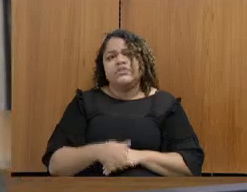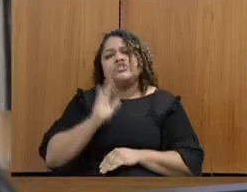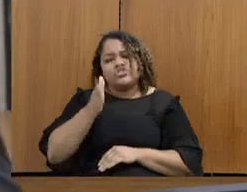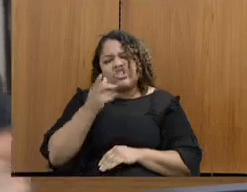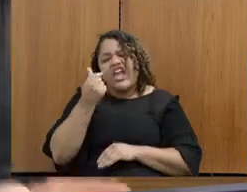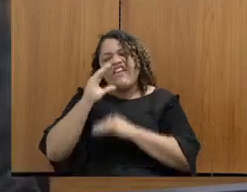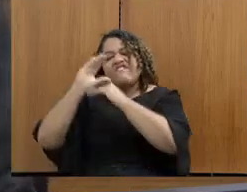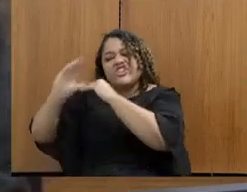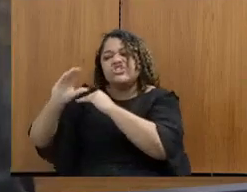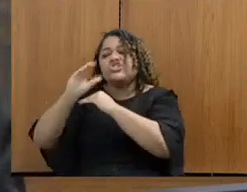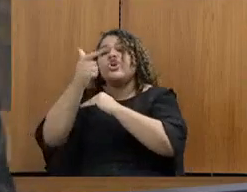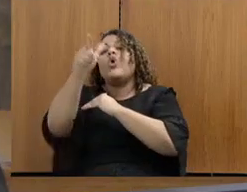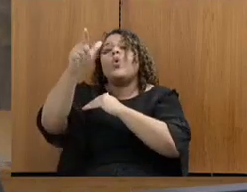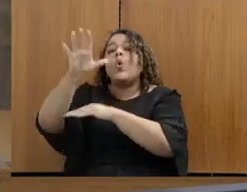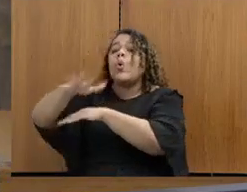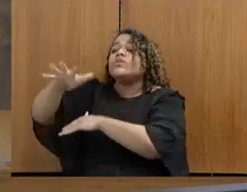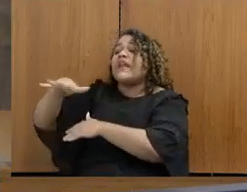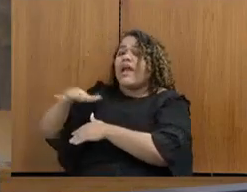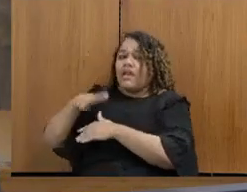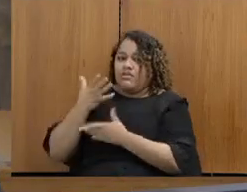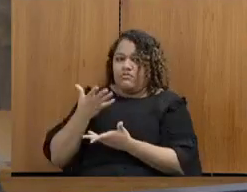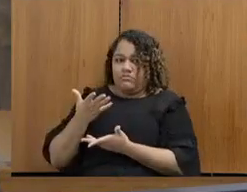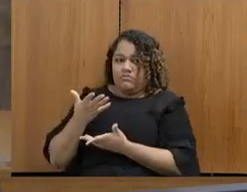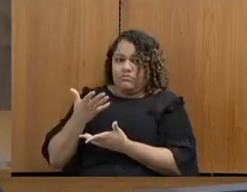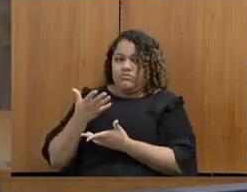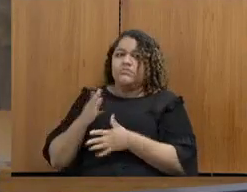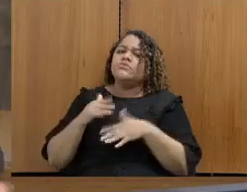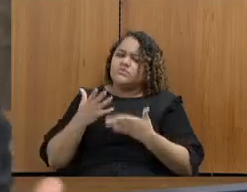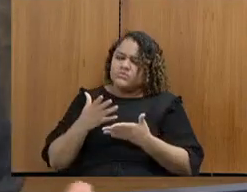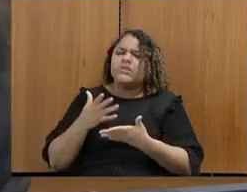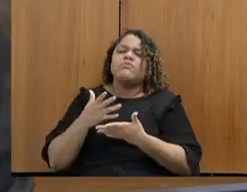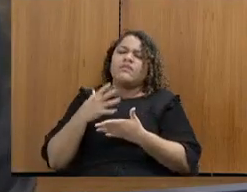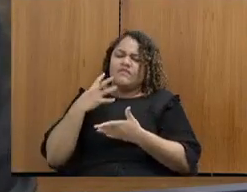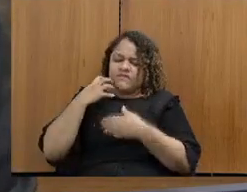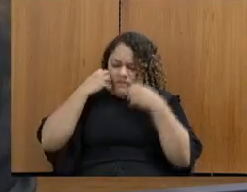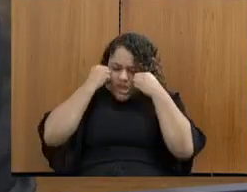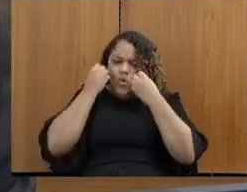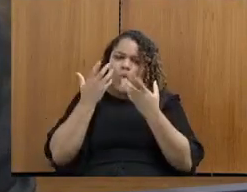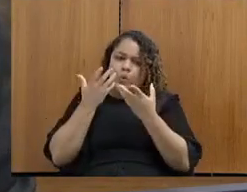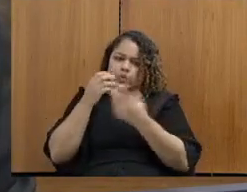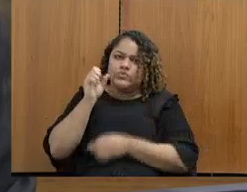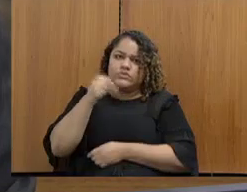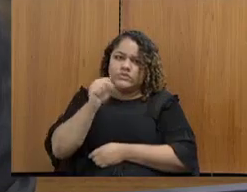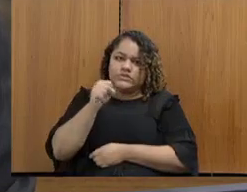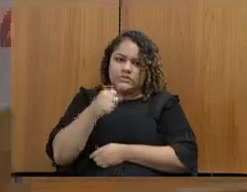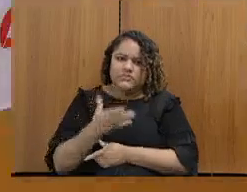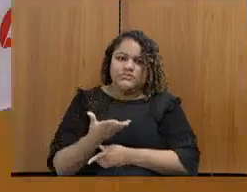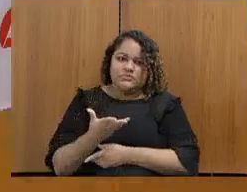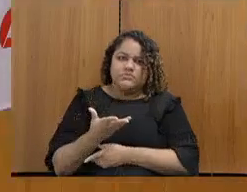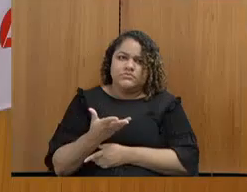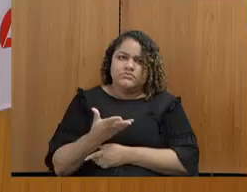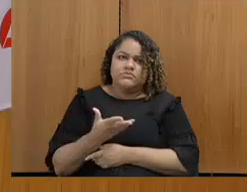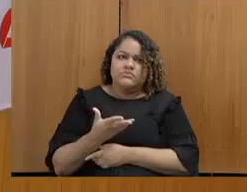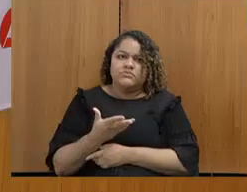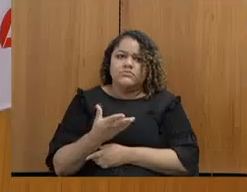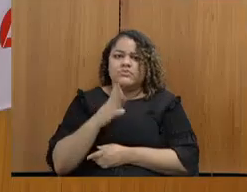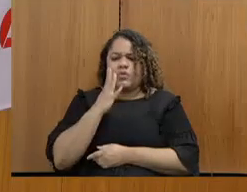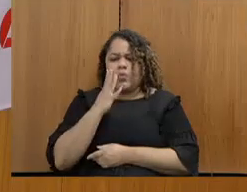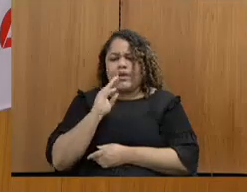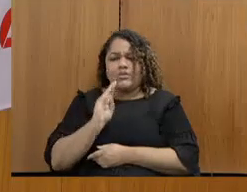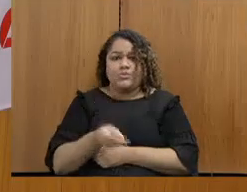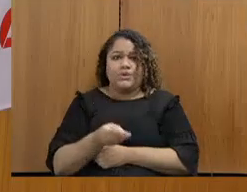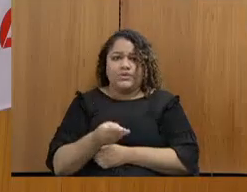priorizam outras áreas então É vergonhoso o investimento da ordem de 4 milhões